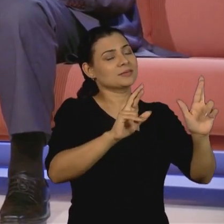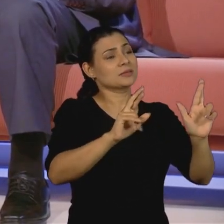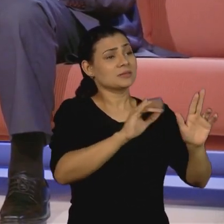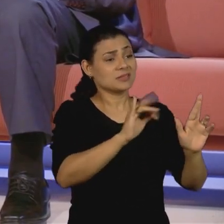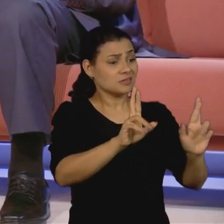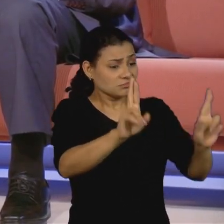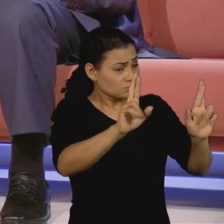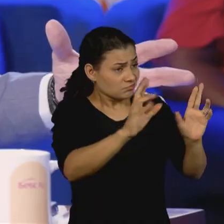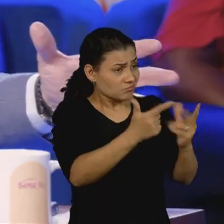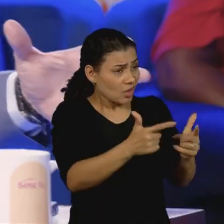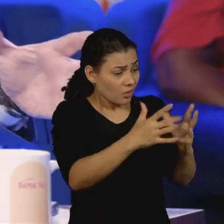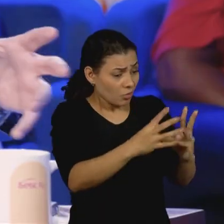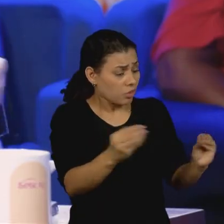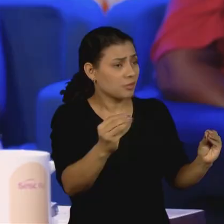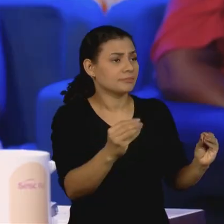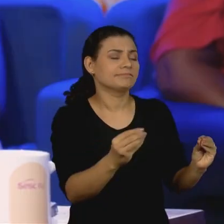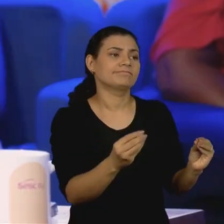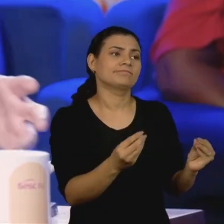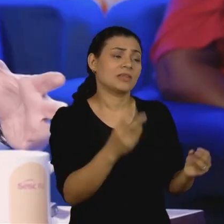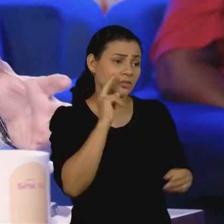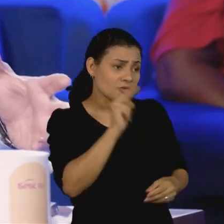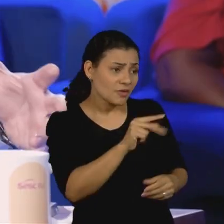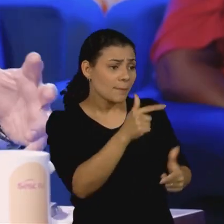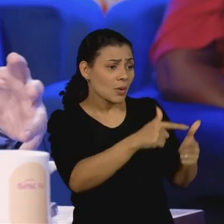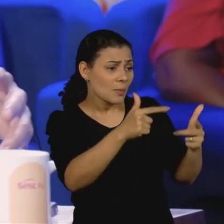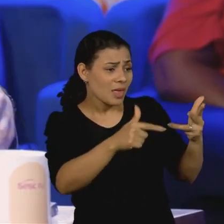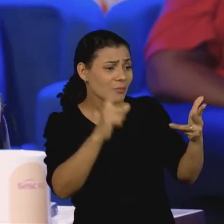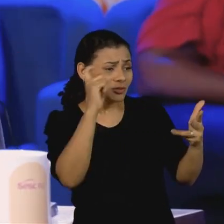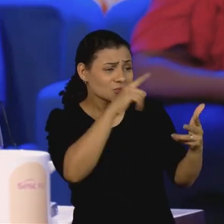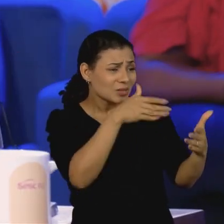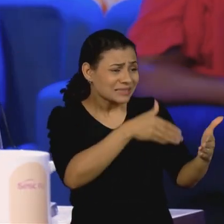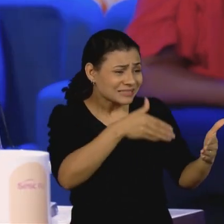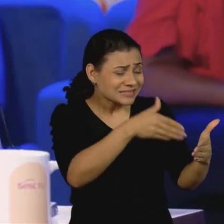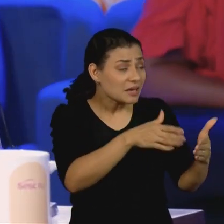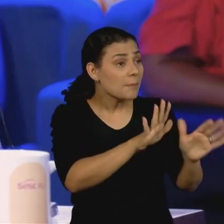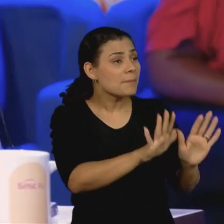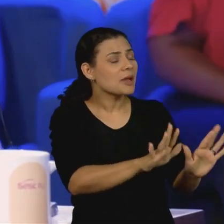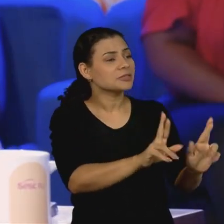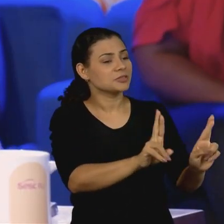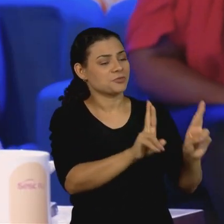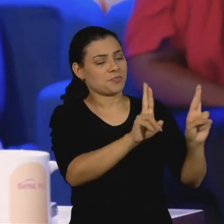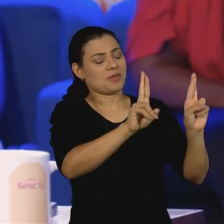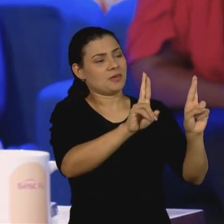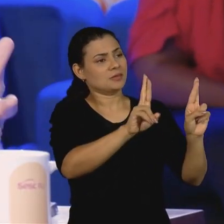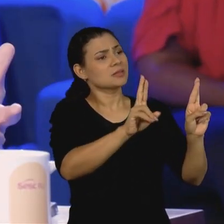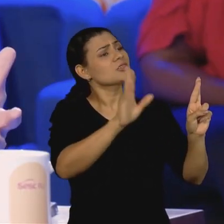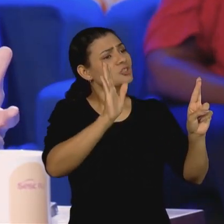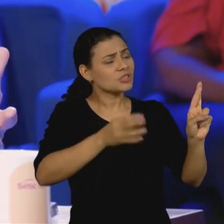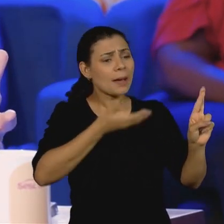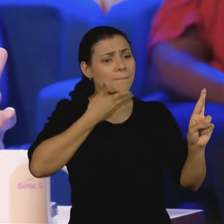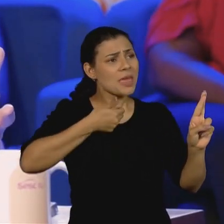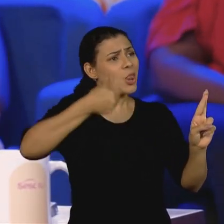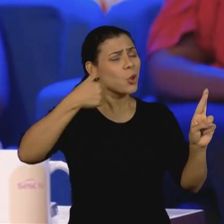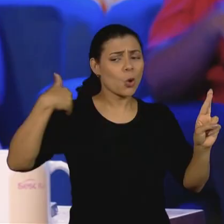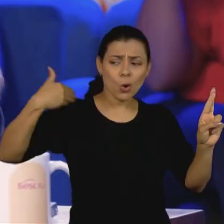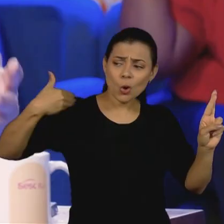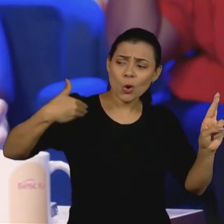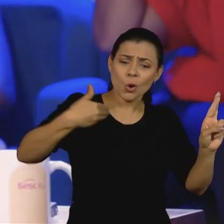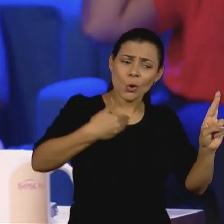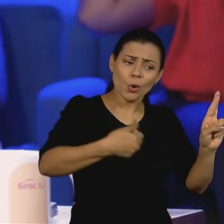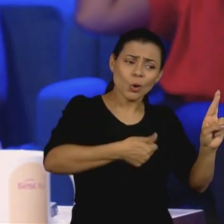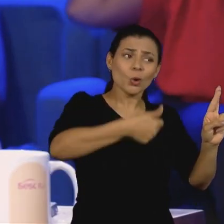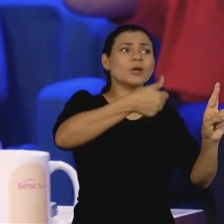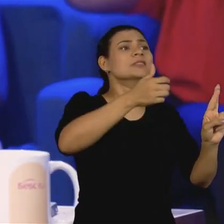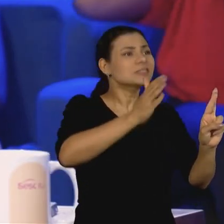esperança, a gente tem que olhar, ver os problemas, as dificuldades, mas ver o quanto de bom também se produz no